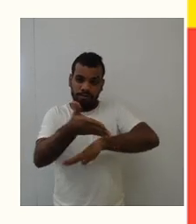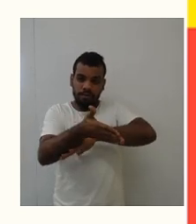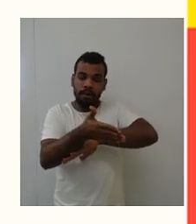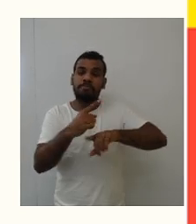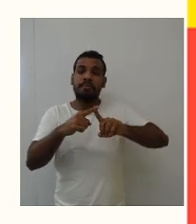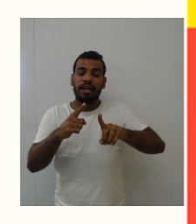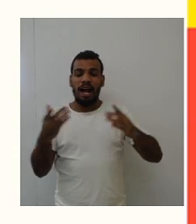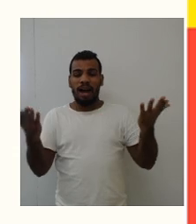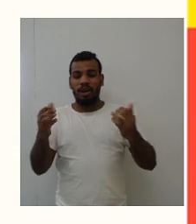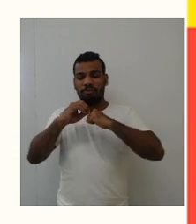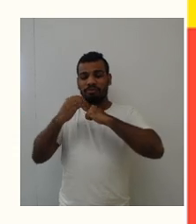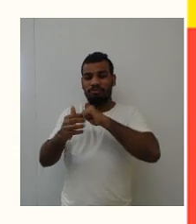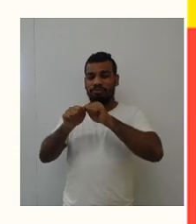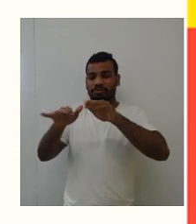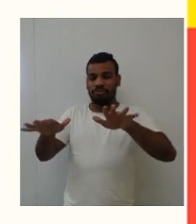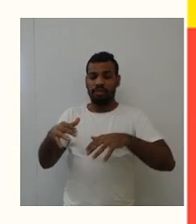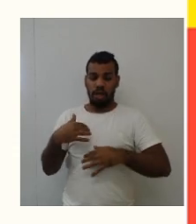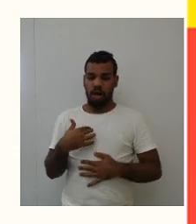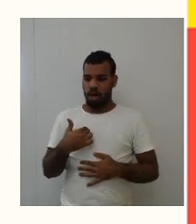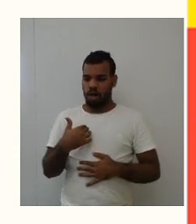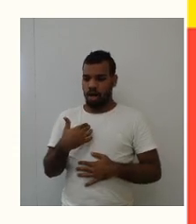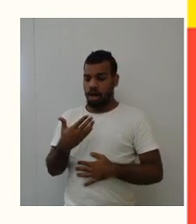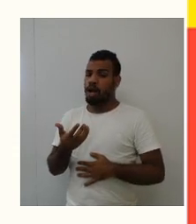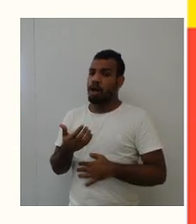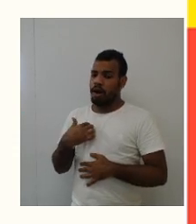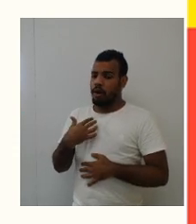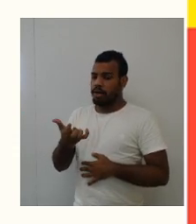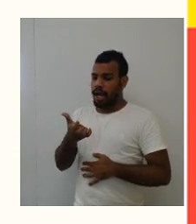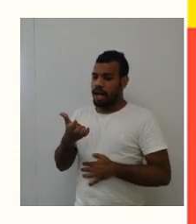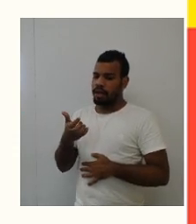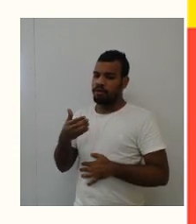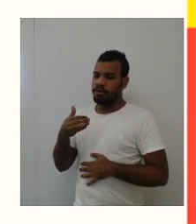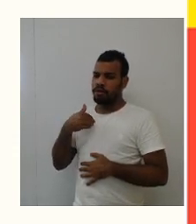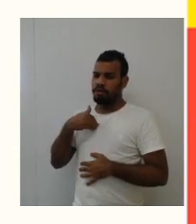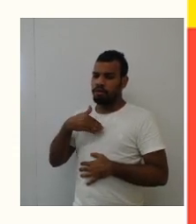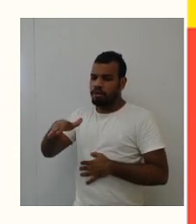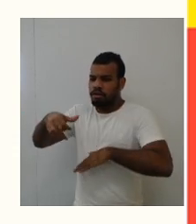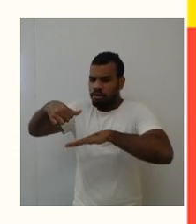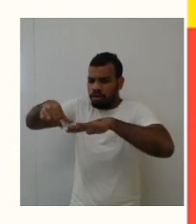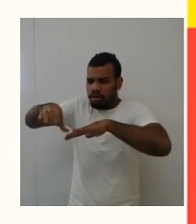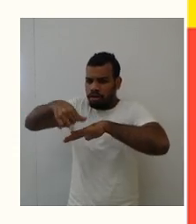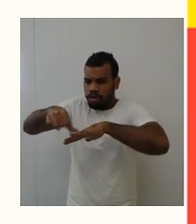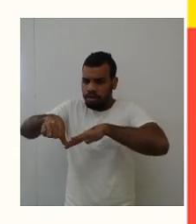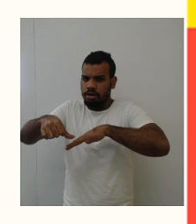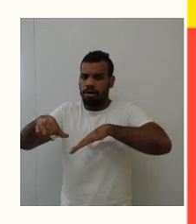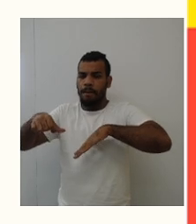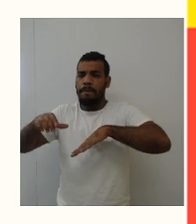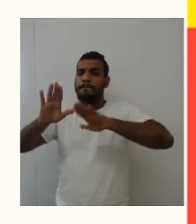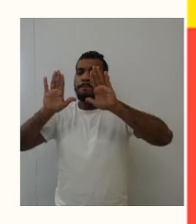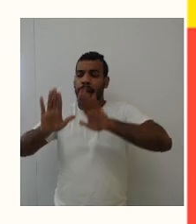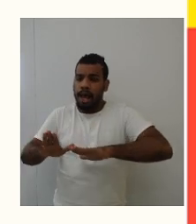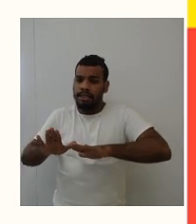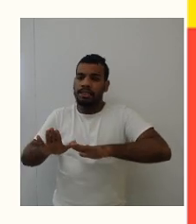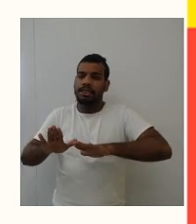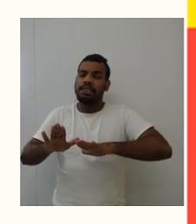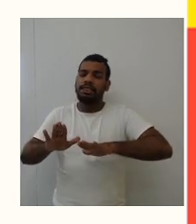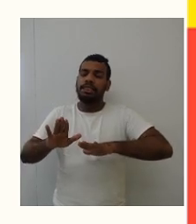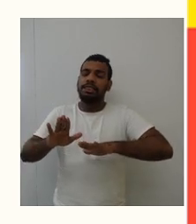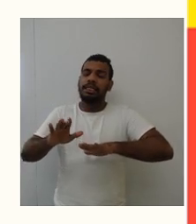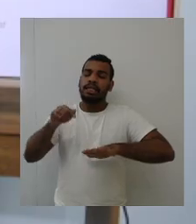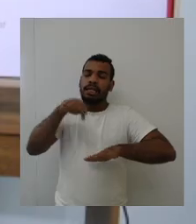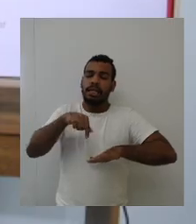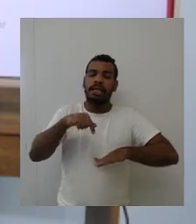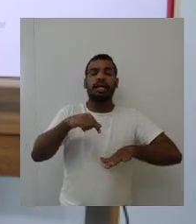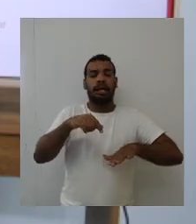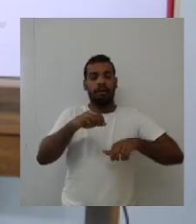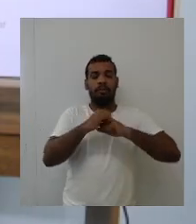atenção no mais. Quero ir à manicure, o segundo exemplo, né? Embora estejamos numa pandemia. Esse mais